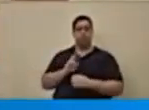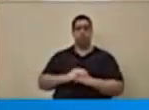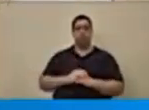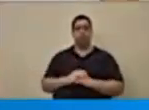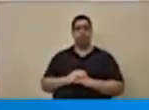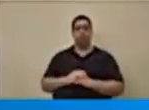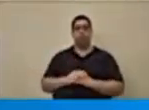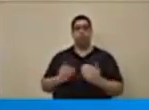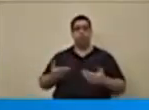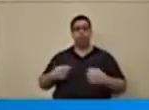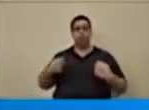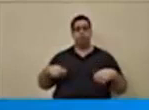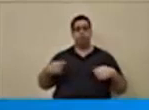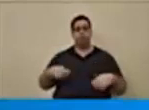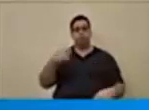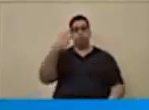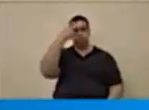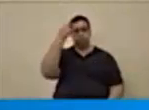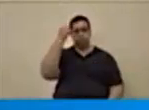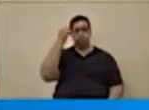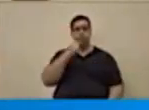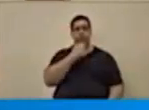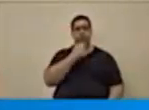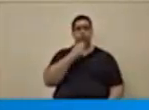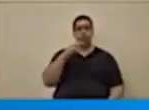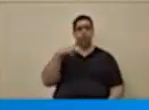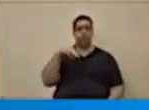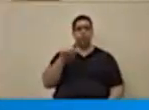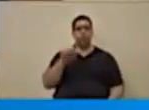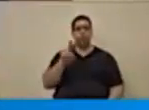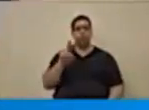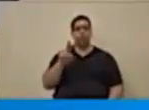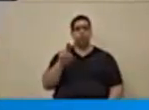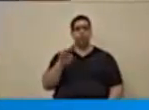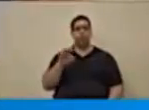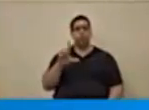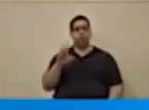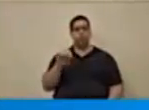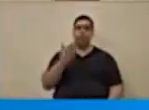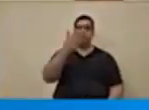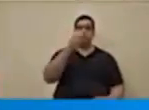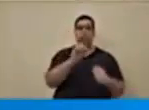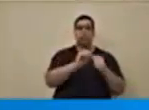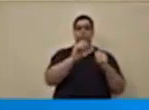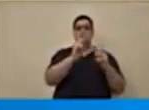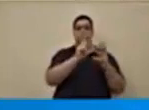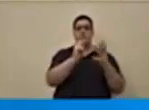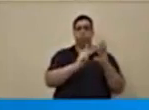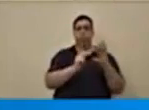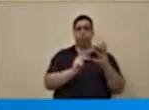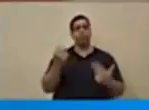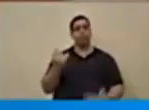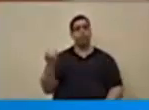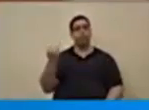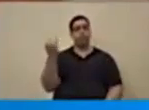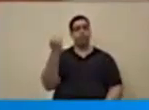só depende da prefeitura, do Marcelo Frangiosa e do Paulinho Bertolini, ir lá fazer o planejamento da rua para fazer as ligações dos